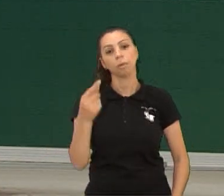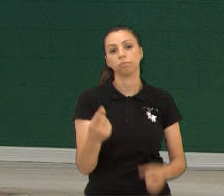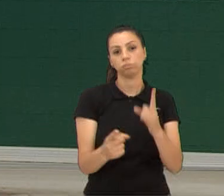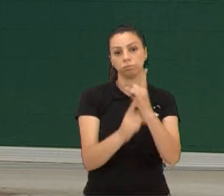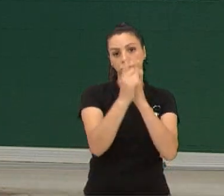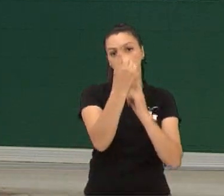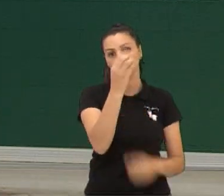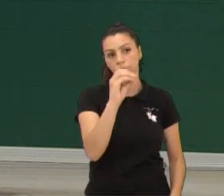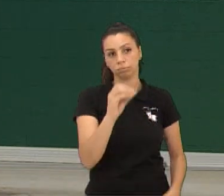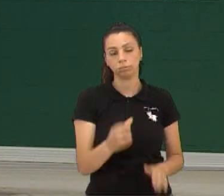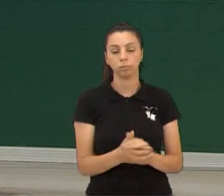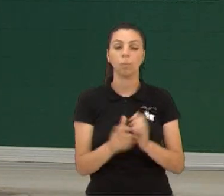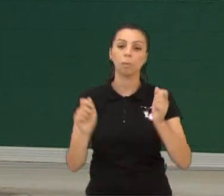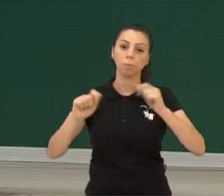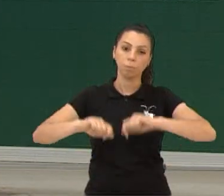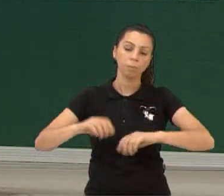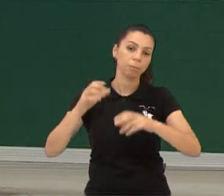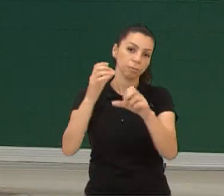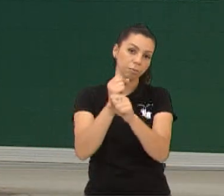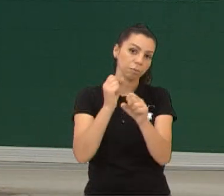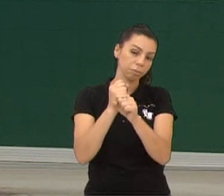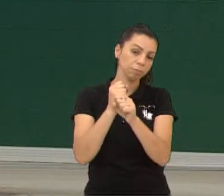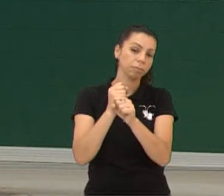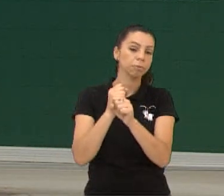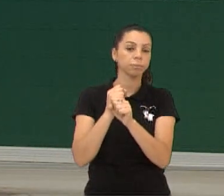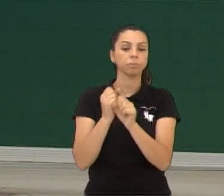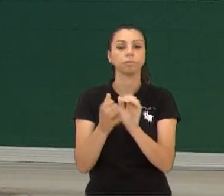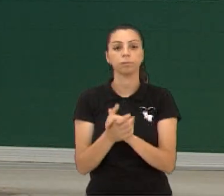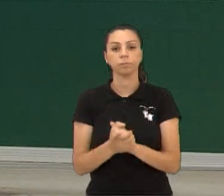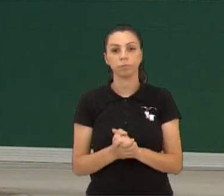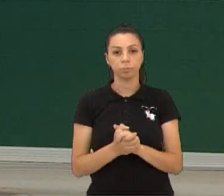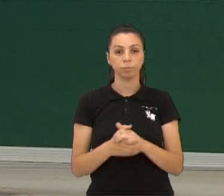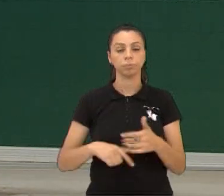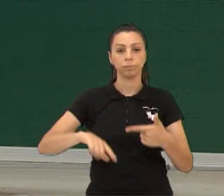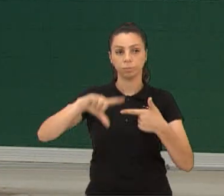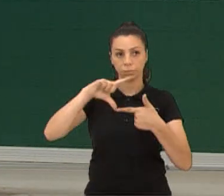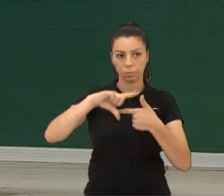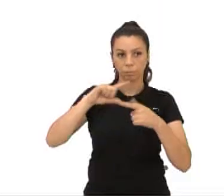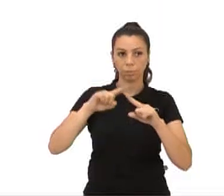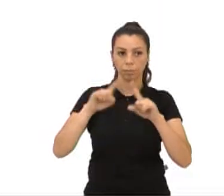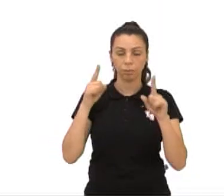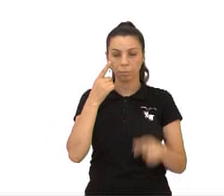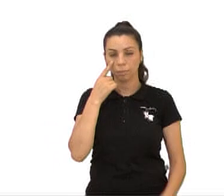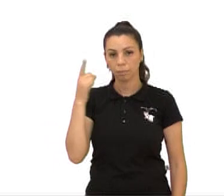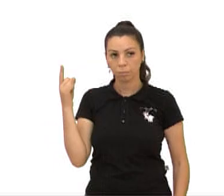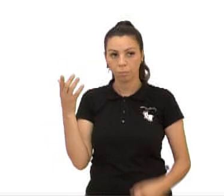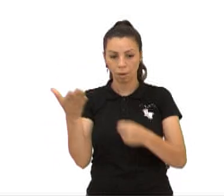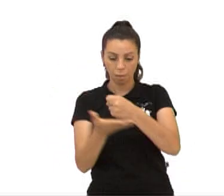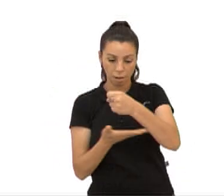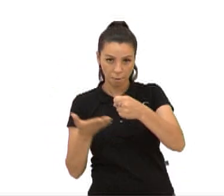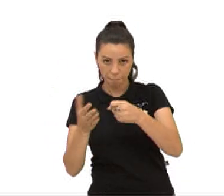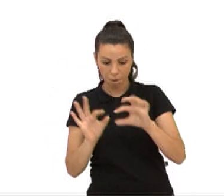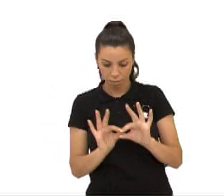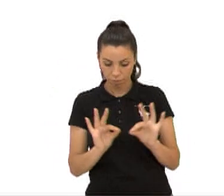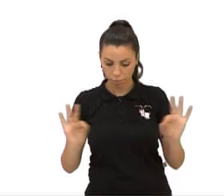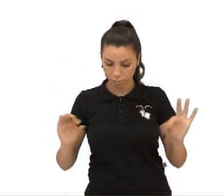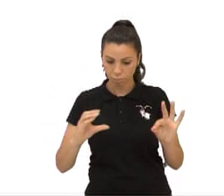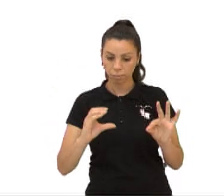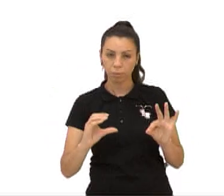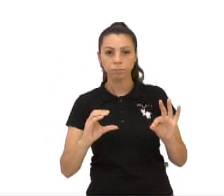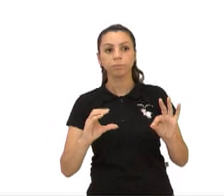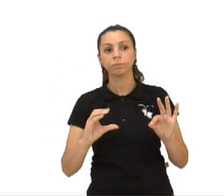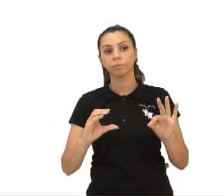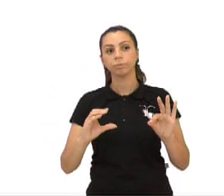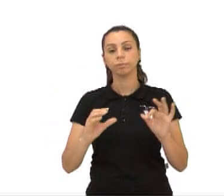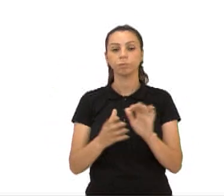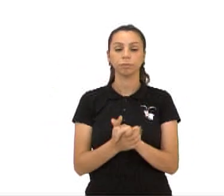Então, eu posso calcular a área total fazendo a área do retângulo. Note que a base, o comprimento,